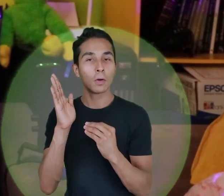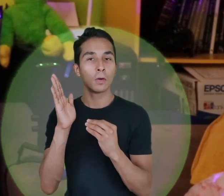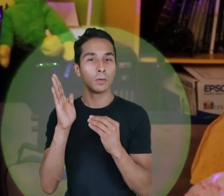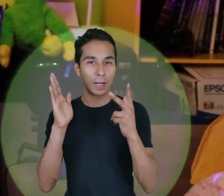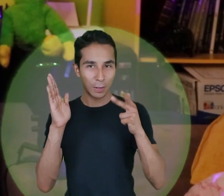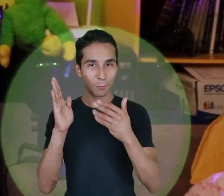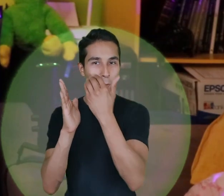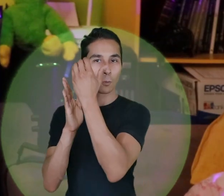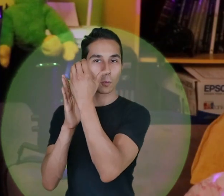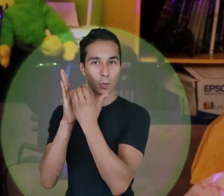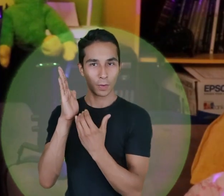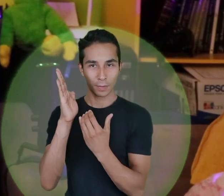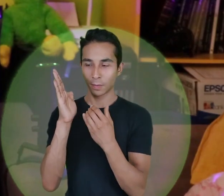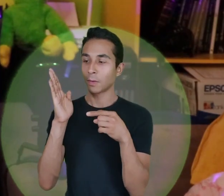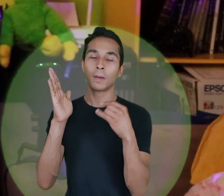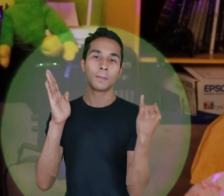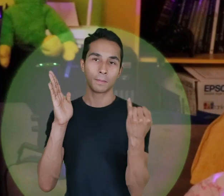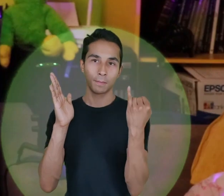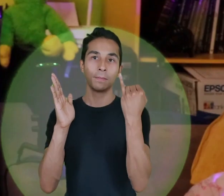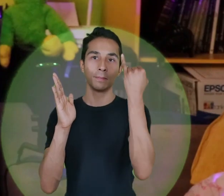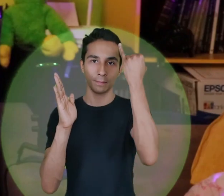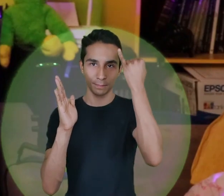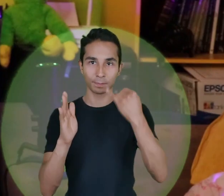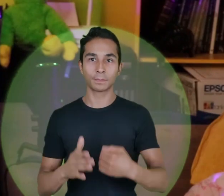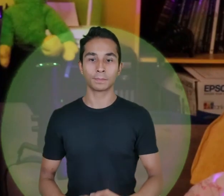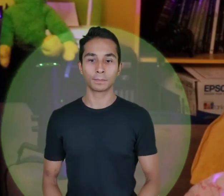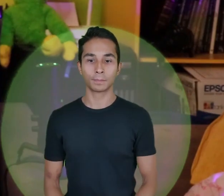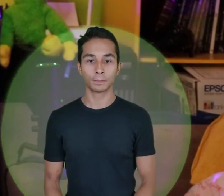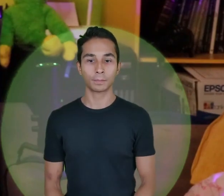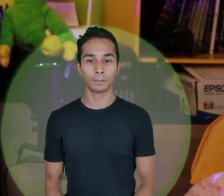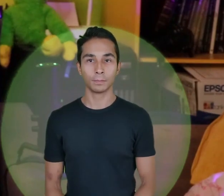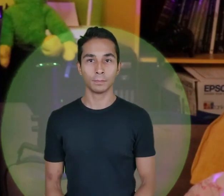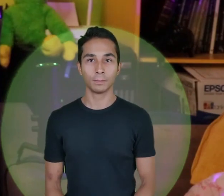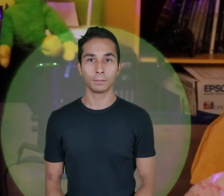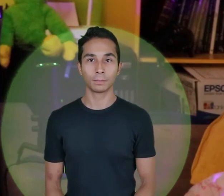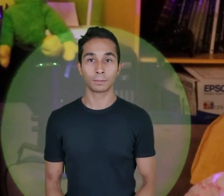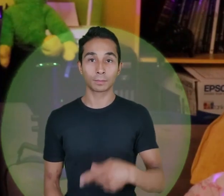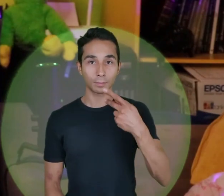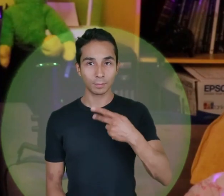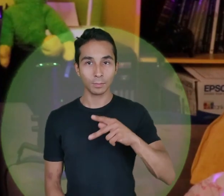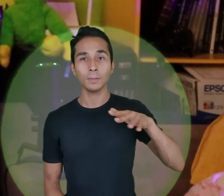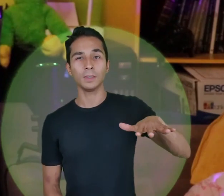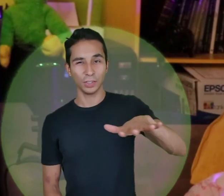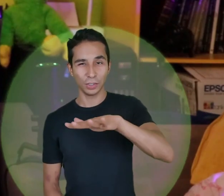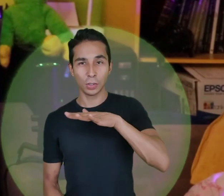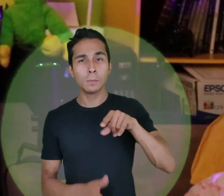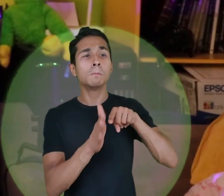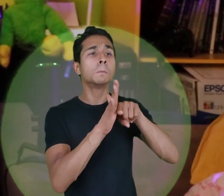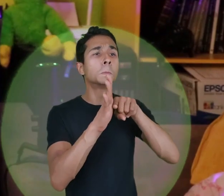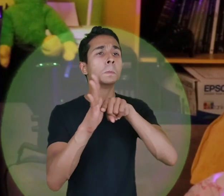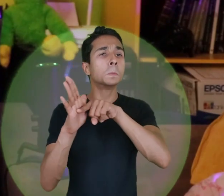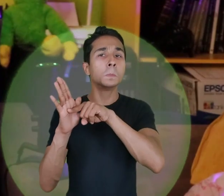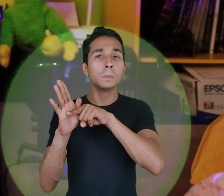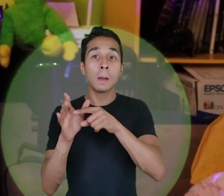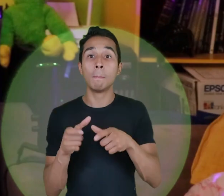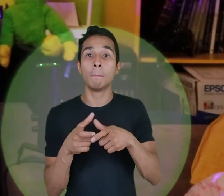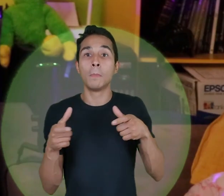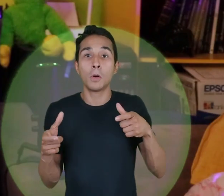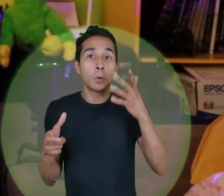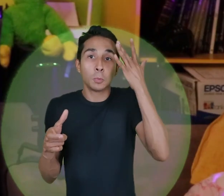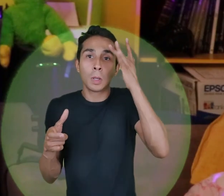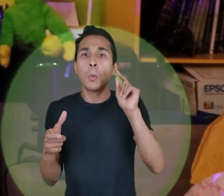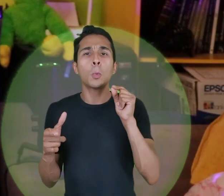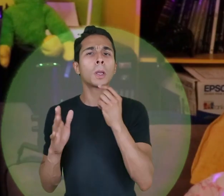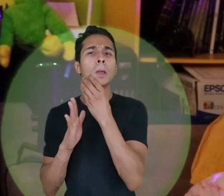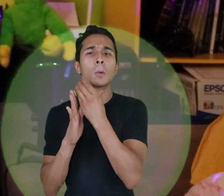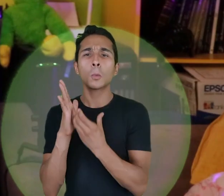gente percebeu mapeando aqui, né, os talentos do território aqui do Pinheirinho, que muitas vezes as pessoas não sabiam que era portfólio,